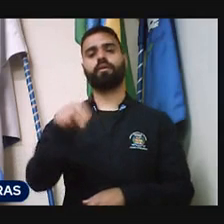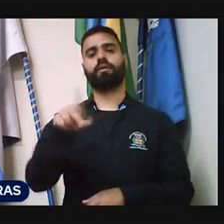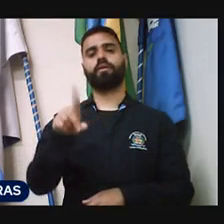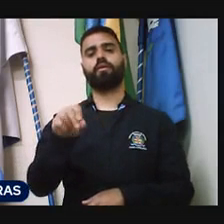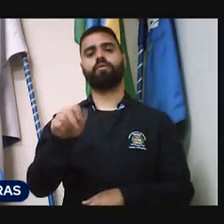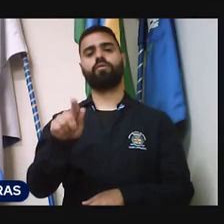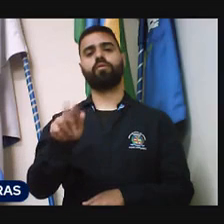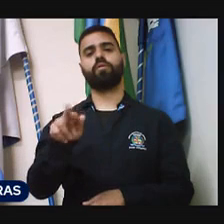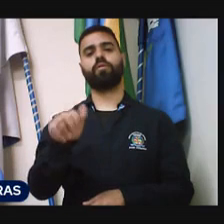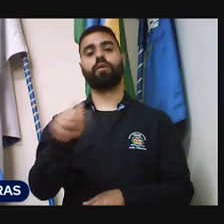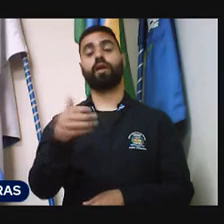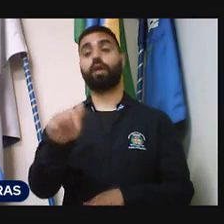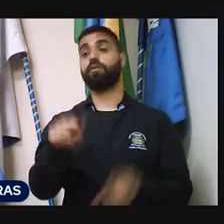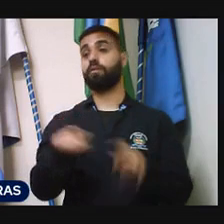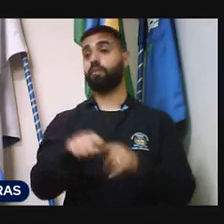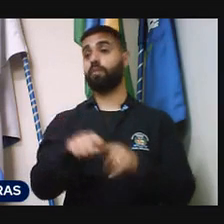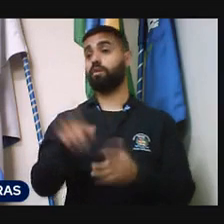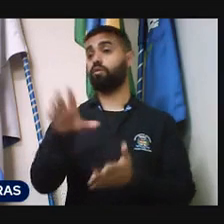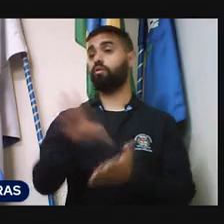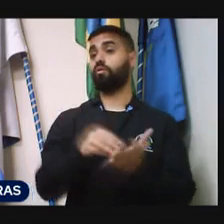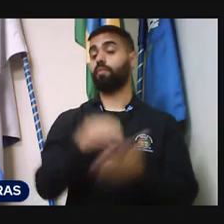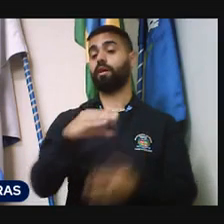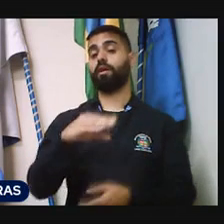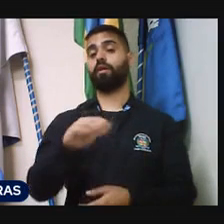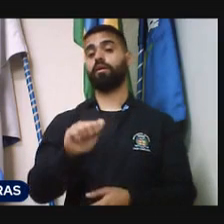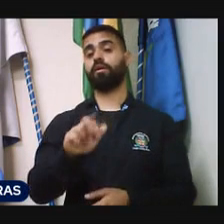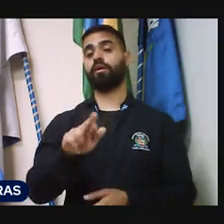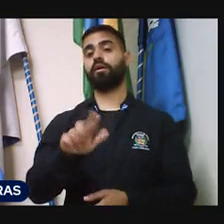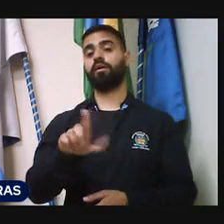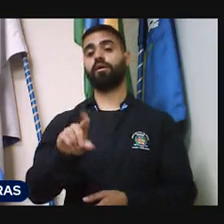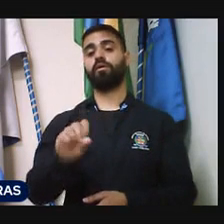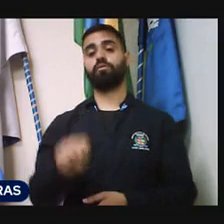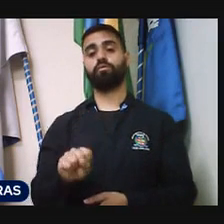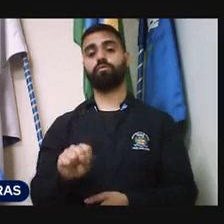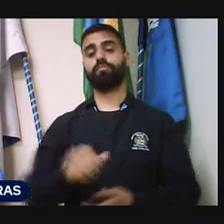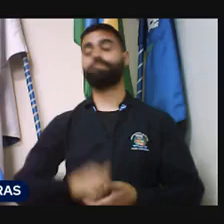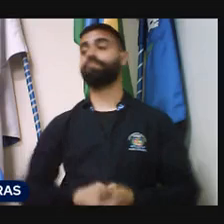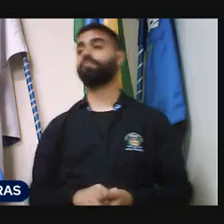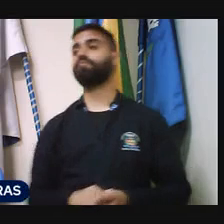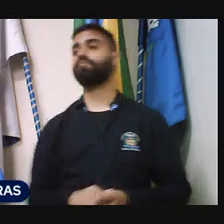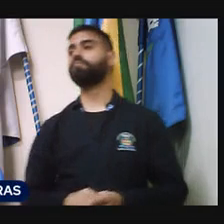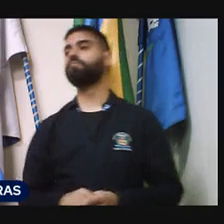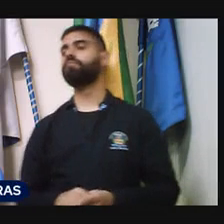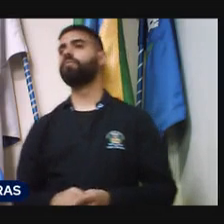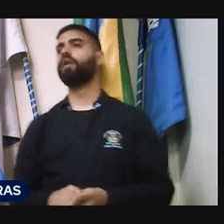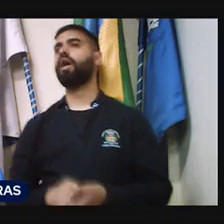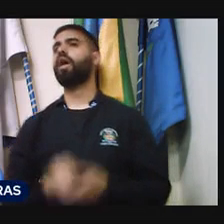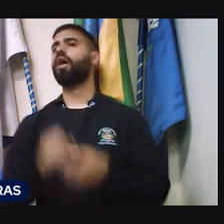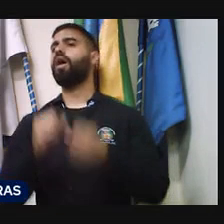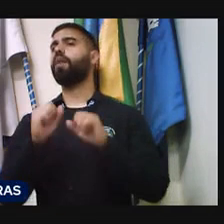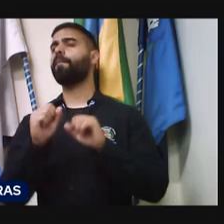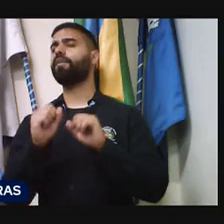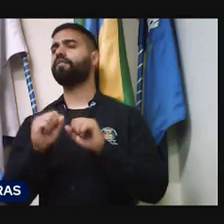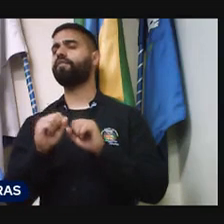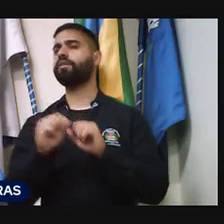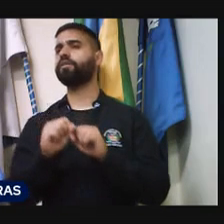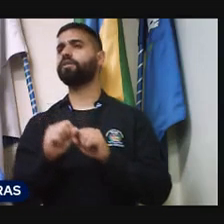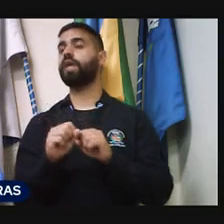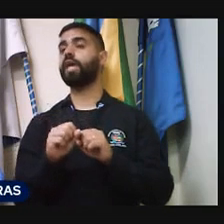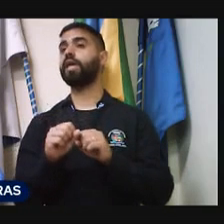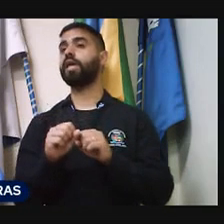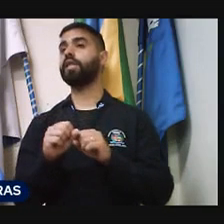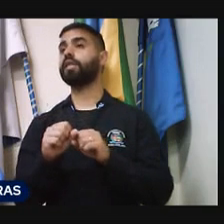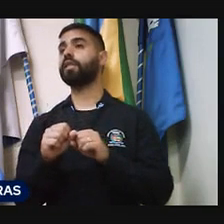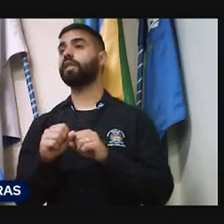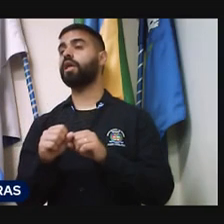Graça com cobras e você pode serviços públicos o senhor Carlos Henrique Vaz Machado que seja enviado com a máxima urgência o meio